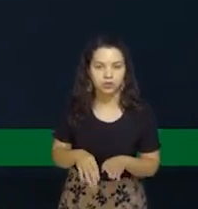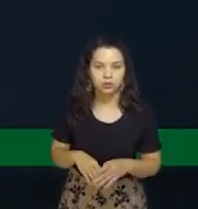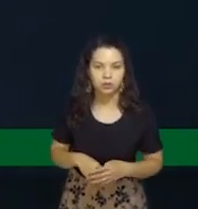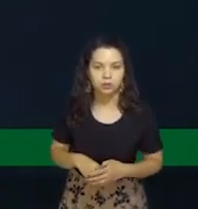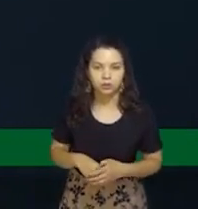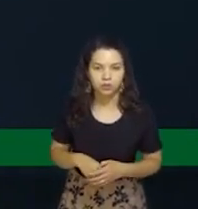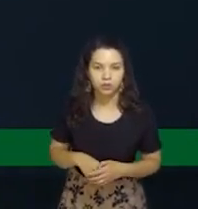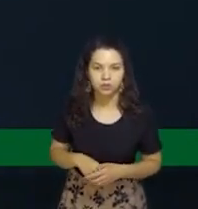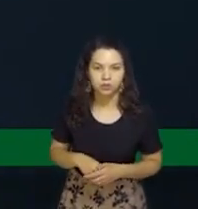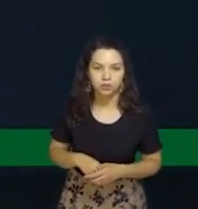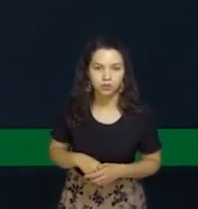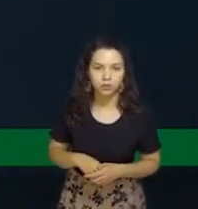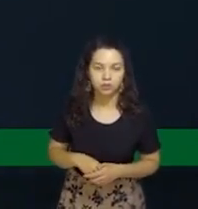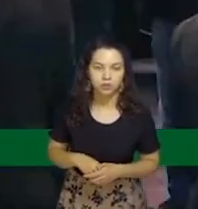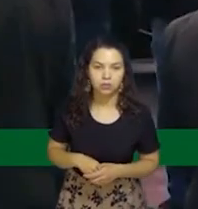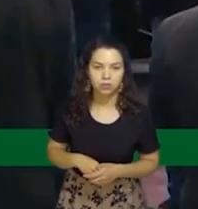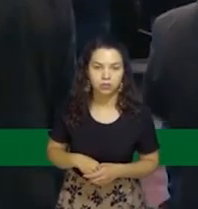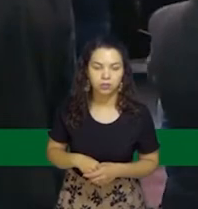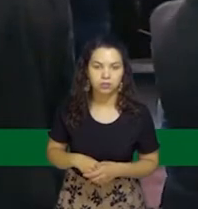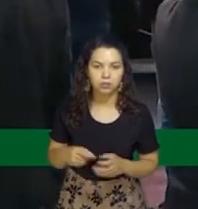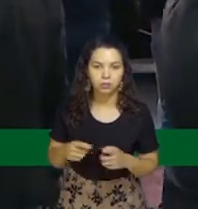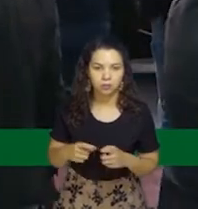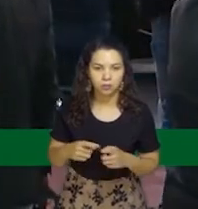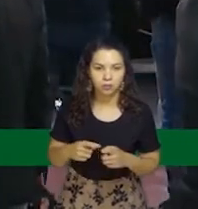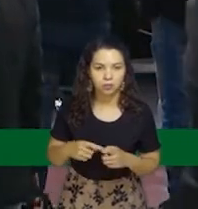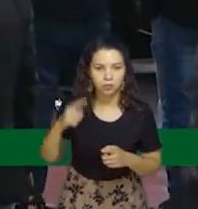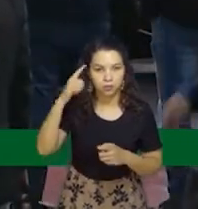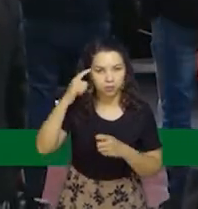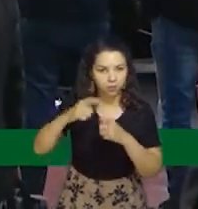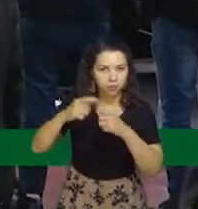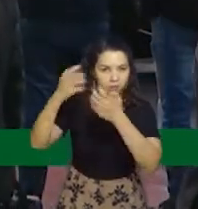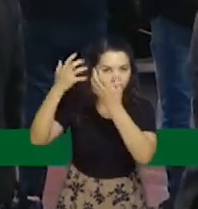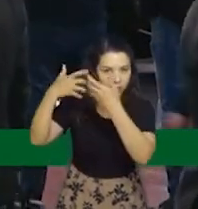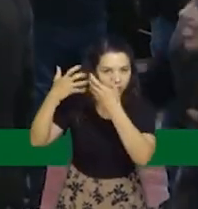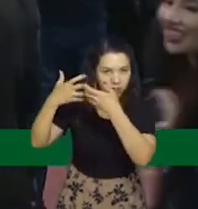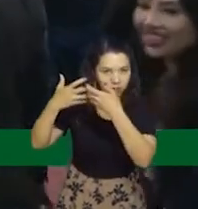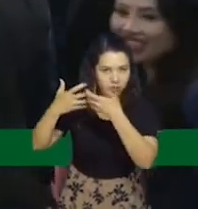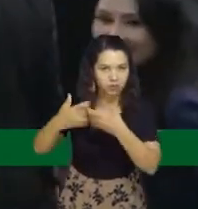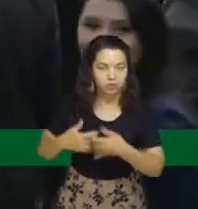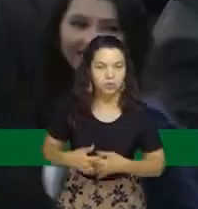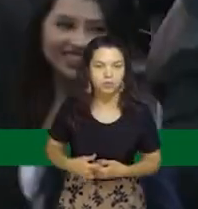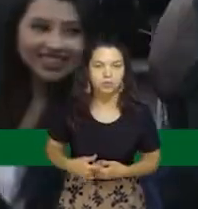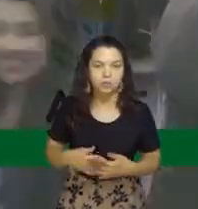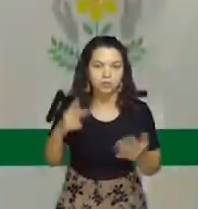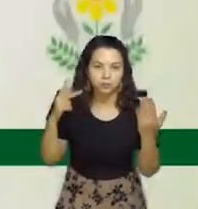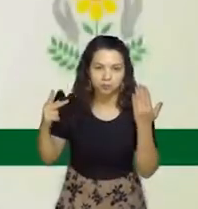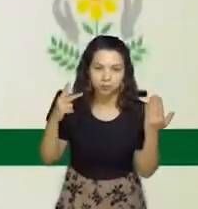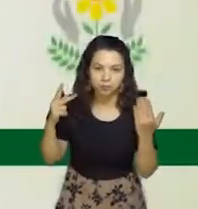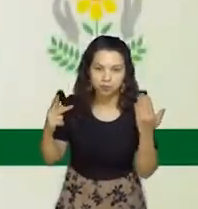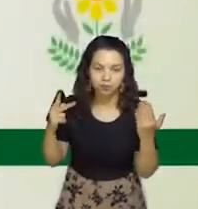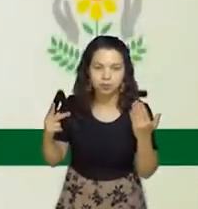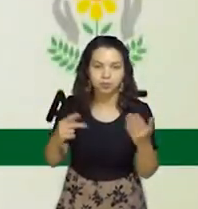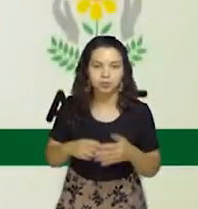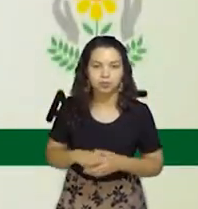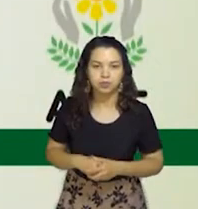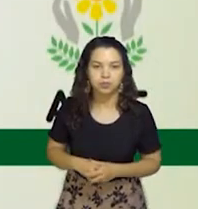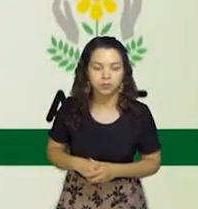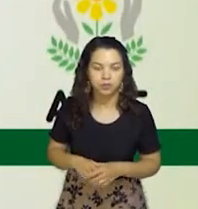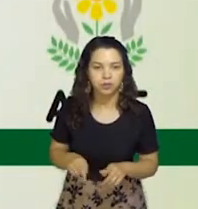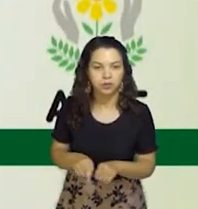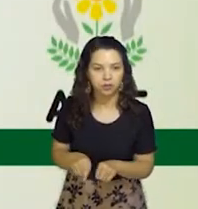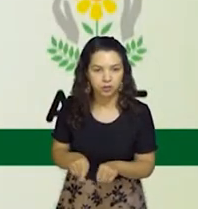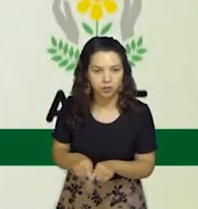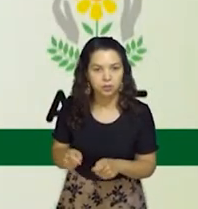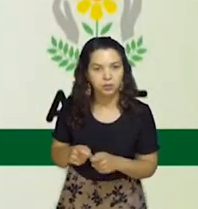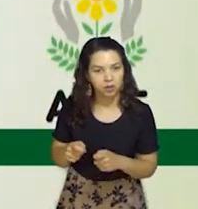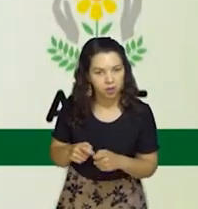As quatro especialidades médicas, temos neurologista, temos neuropediatra, psiquiatria e clínico geral, né? Além do transporte